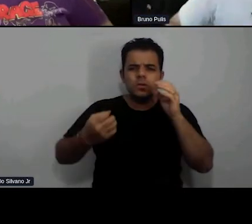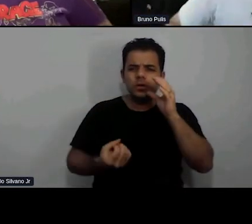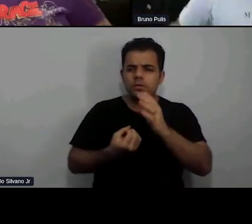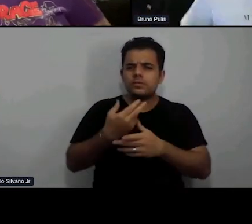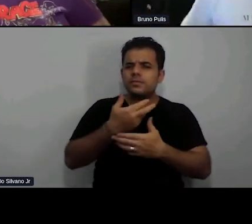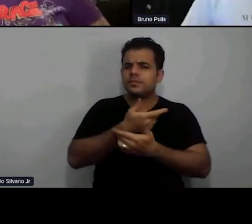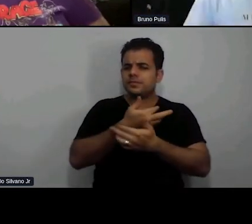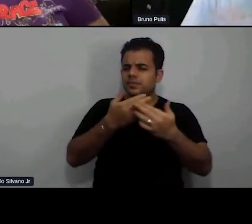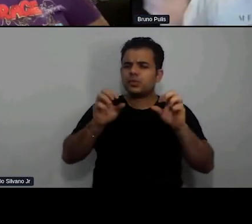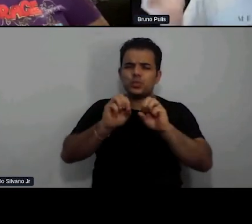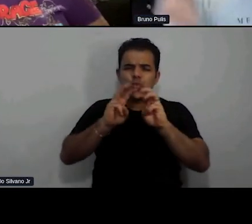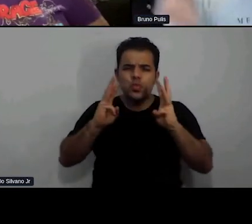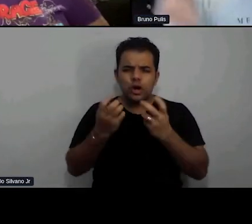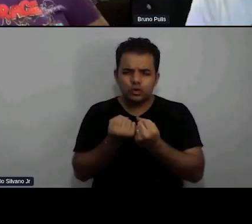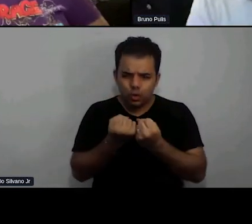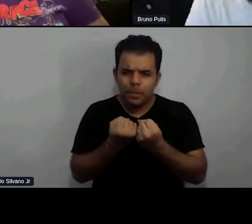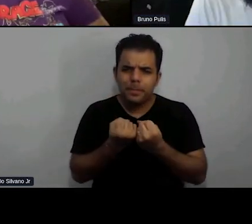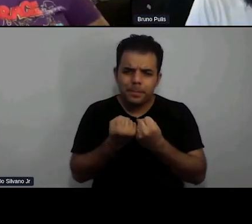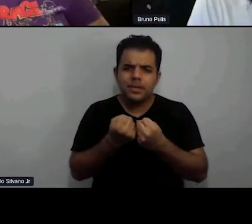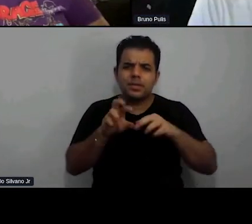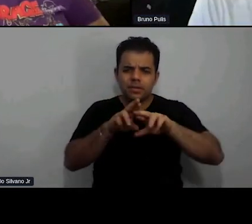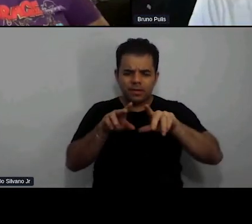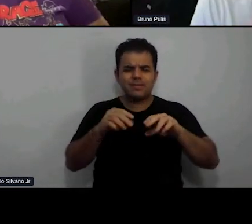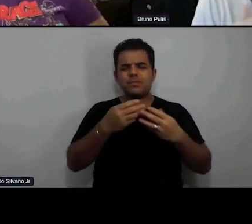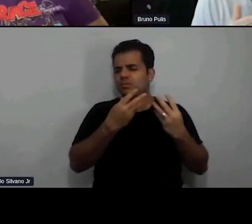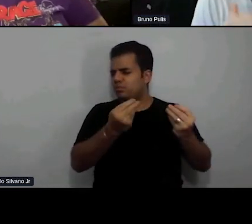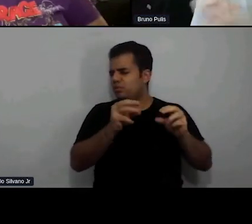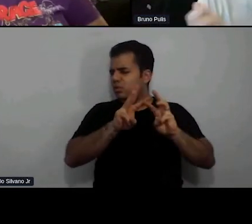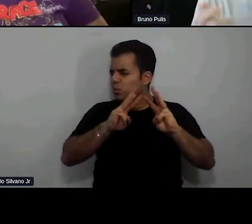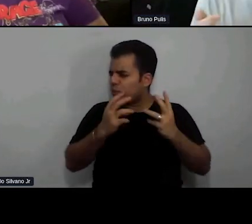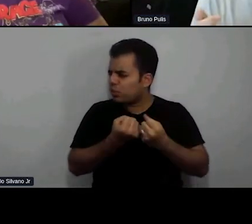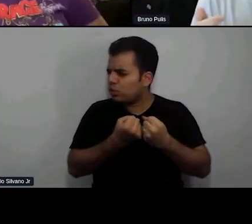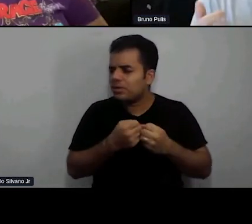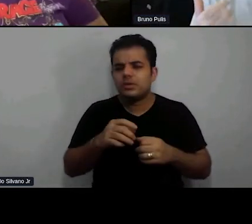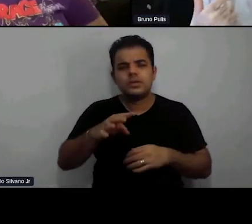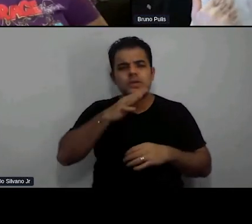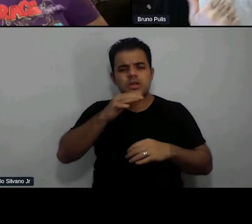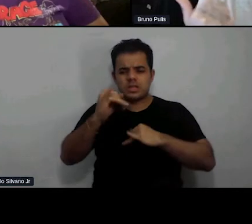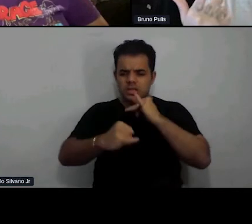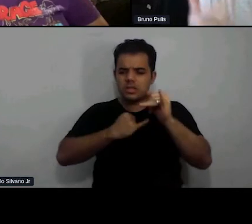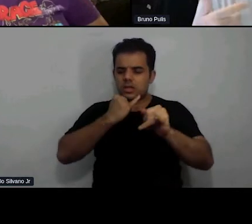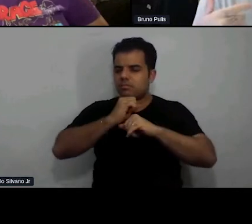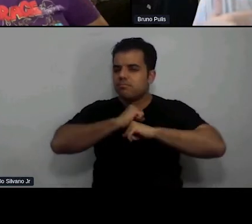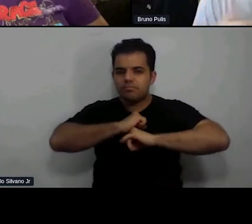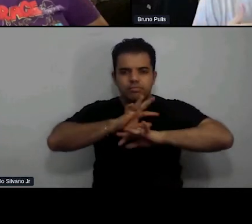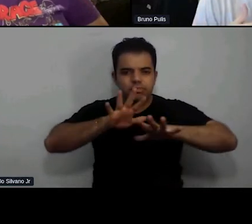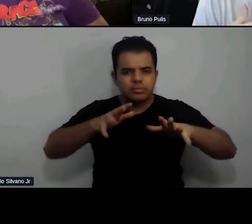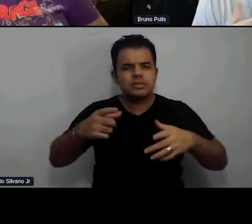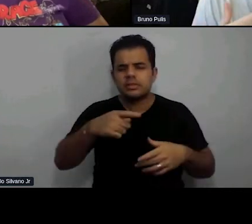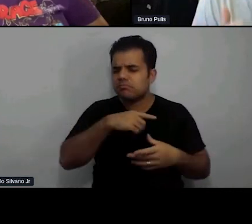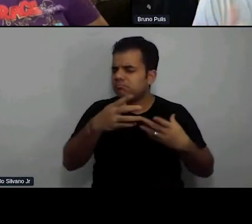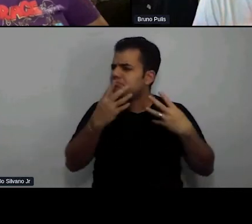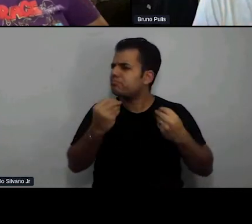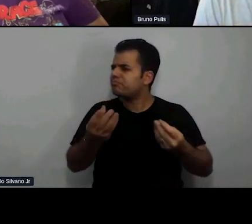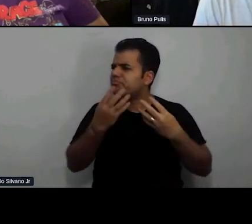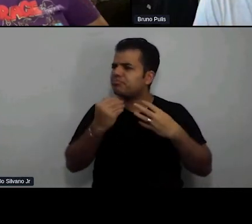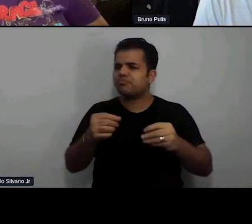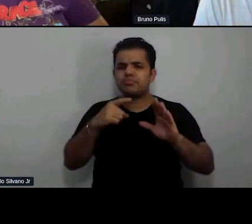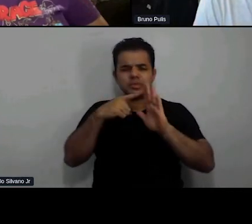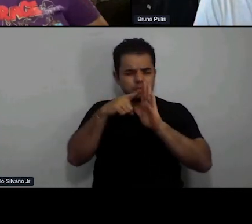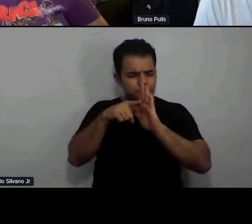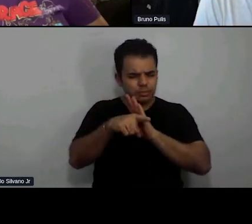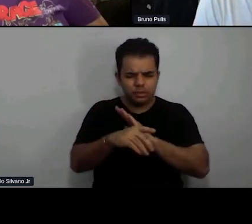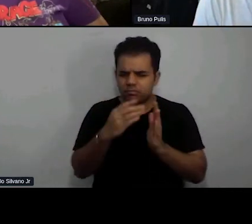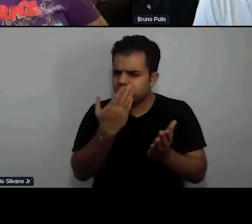participando de workshops. Hoje a gente tem uma gama de workshops e conhecimento hoje na internet é algo que a gente tem para dar e vender. Então, eu